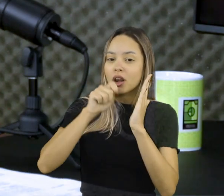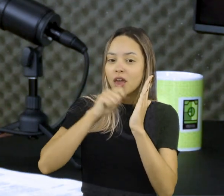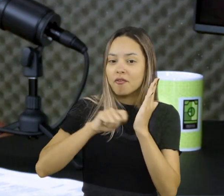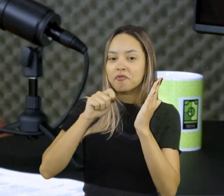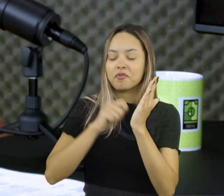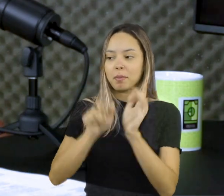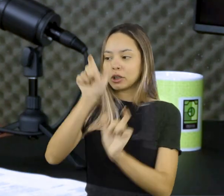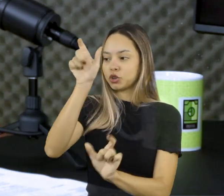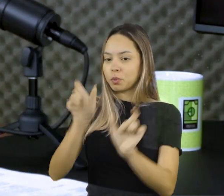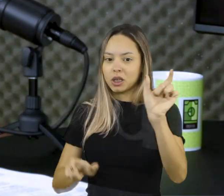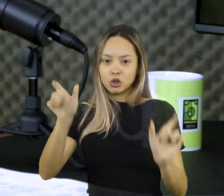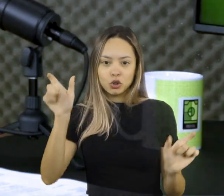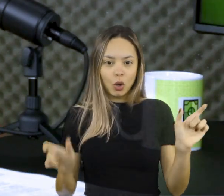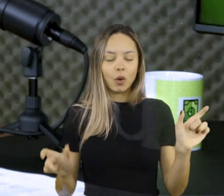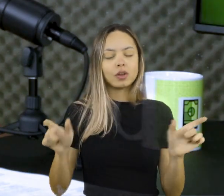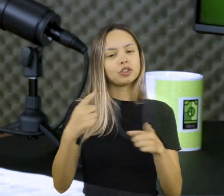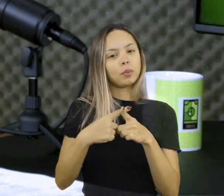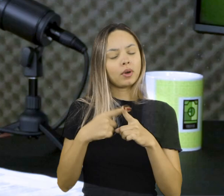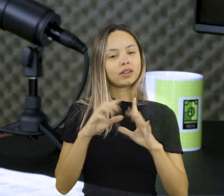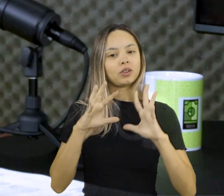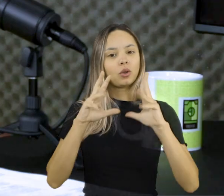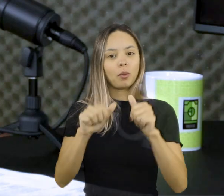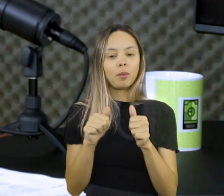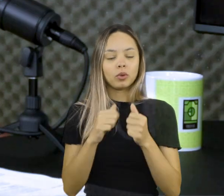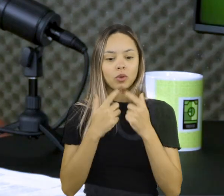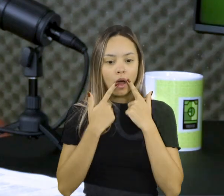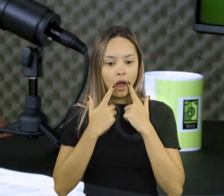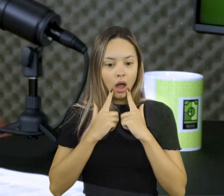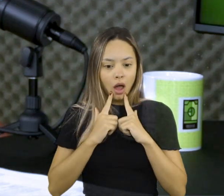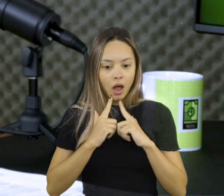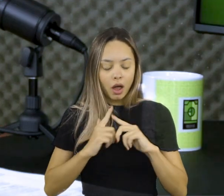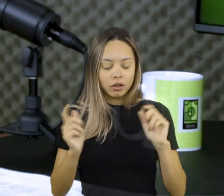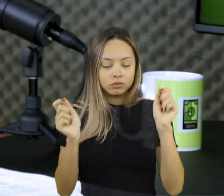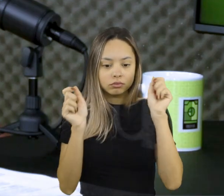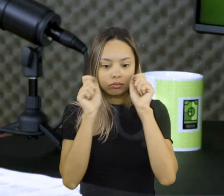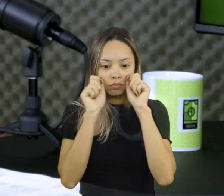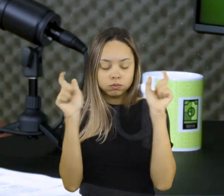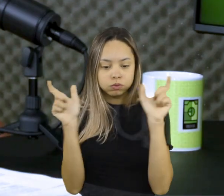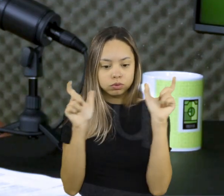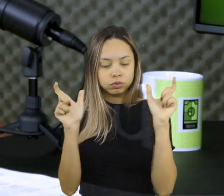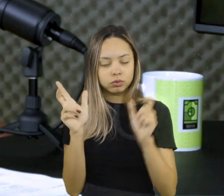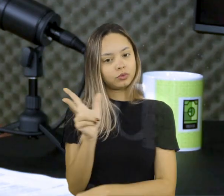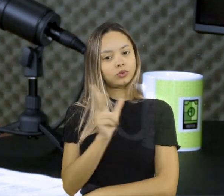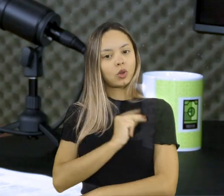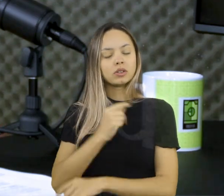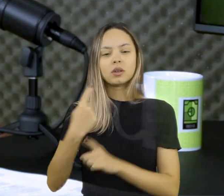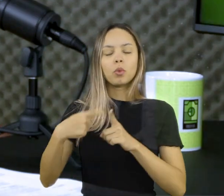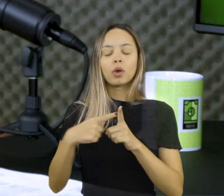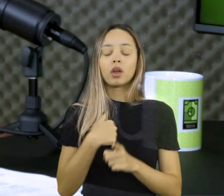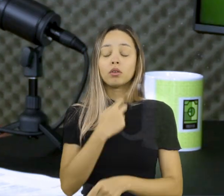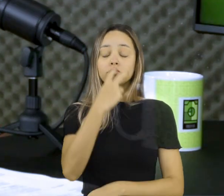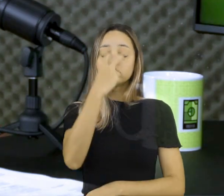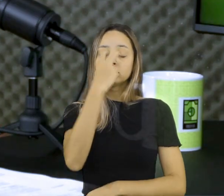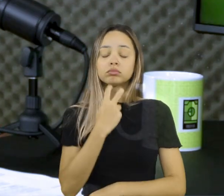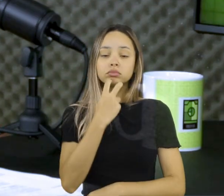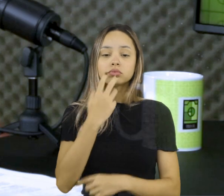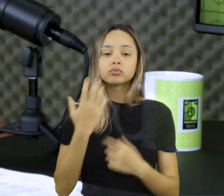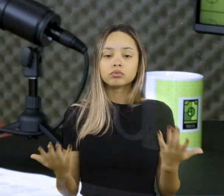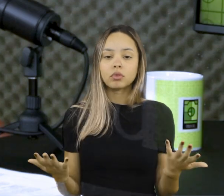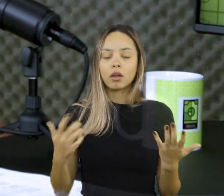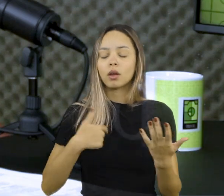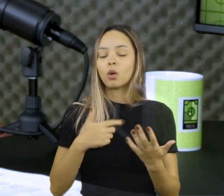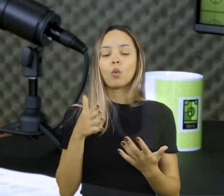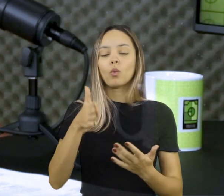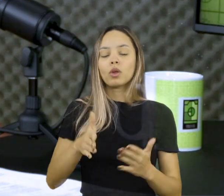para as pessoas, porque todo mundo ficava encantado, porque eu não enxergava, mas eu lia. Eu não estudava, mas eu sabia